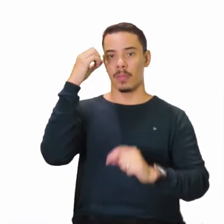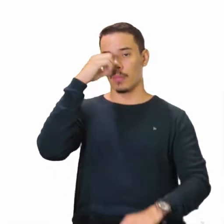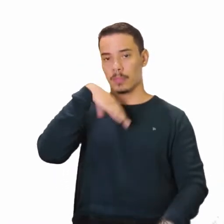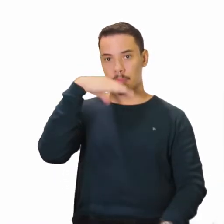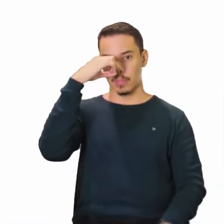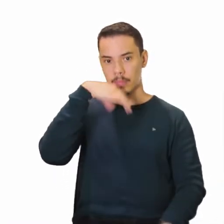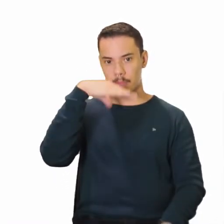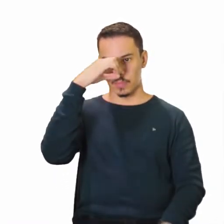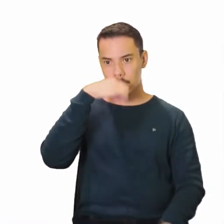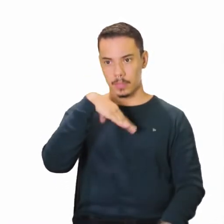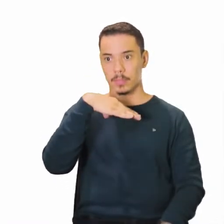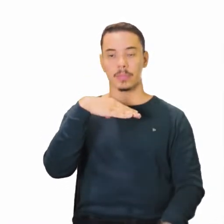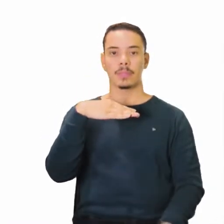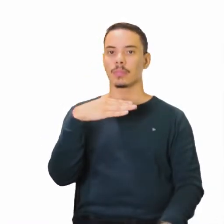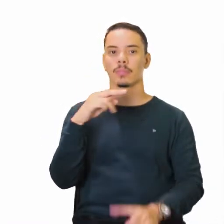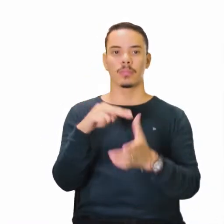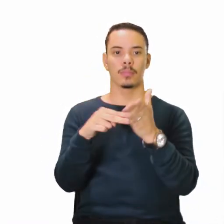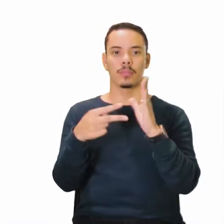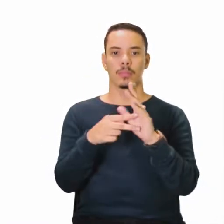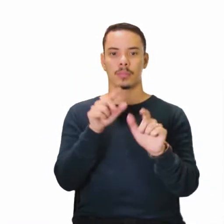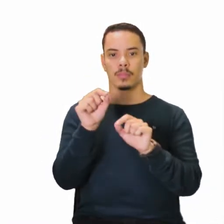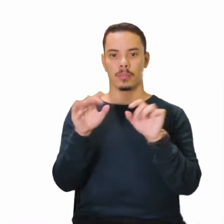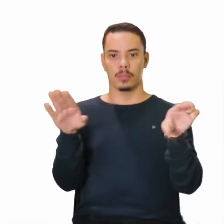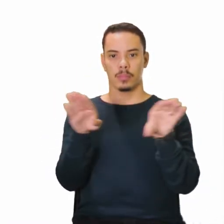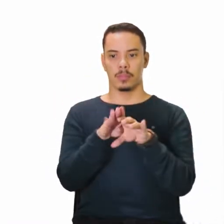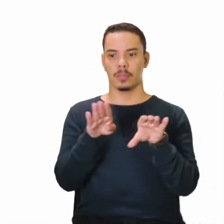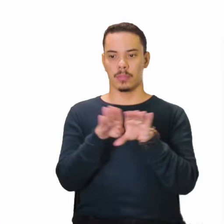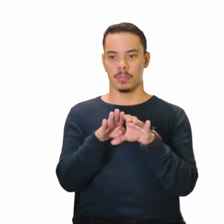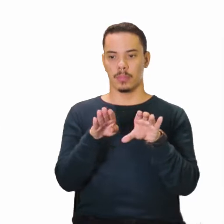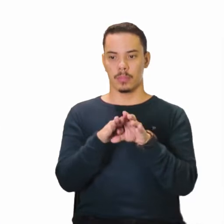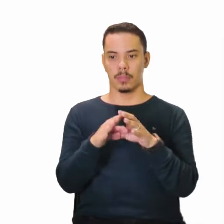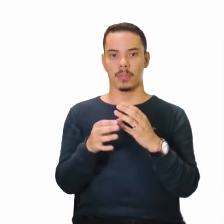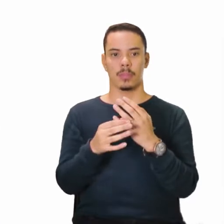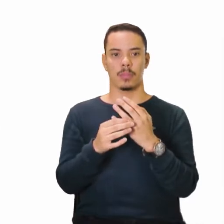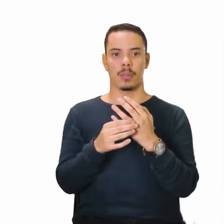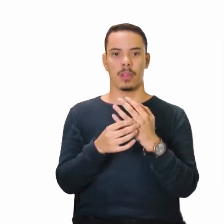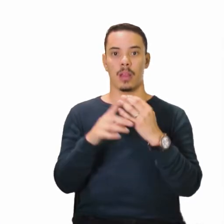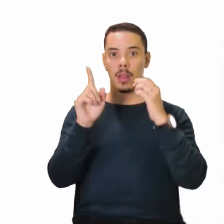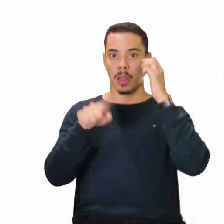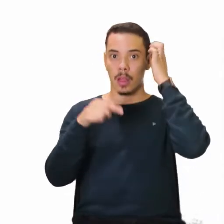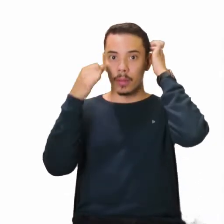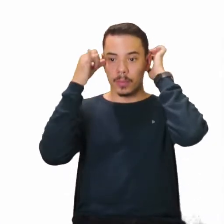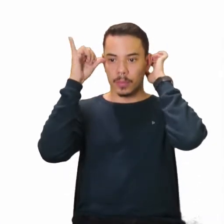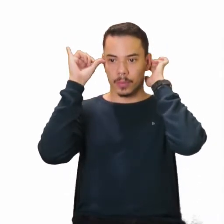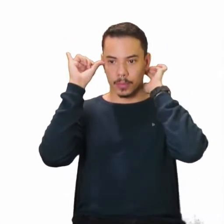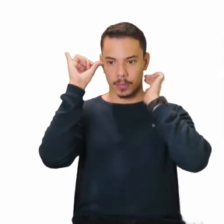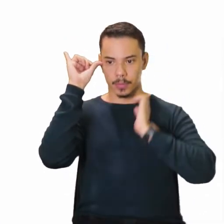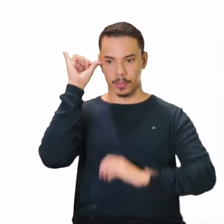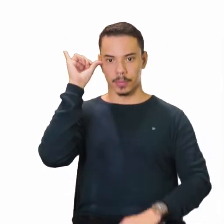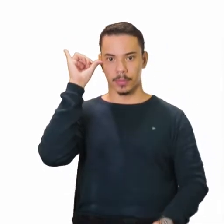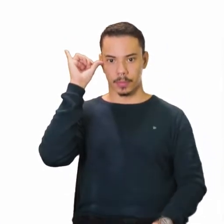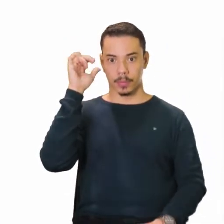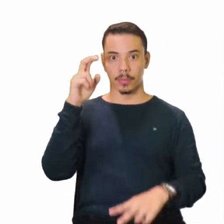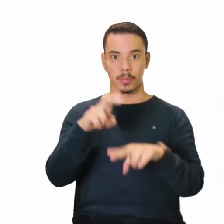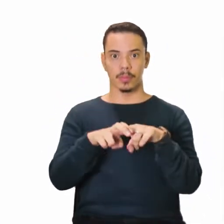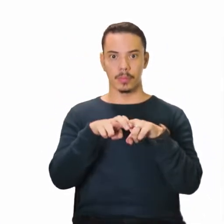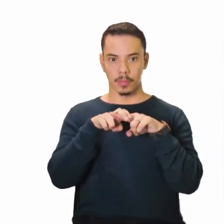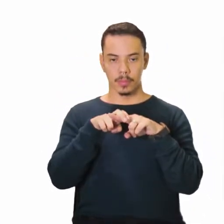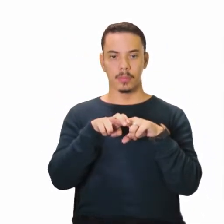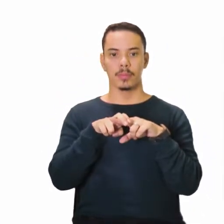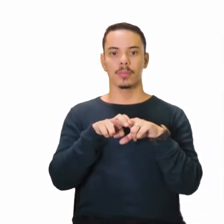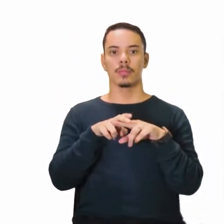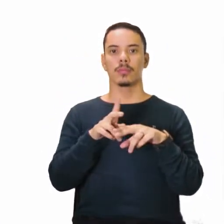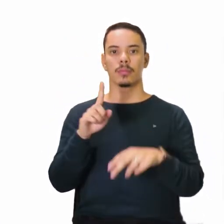Arrogante. Esse arrogante também está se referindo a quem? Ao touro, tá bom? Então,